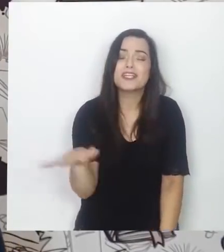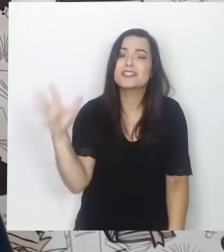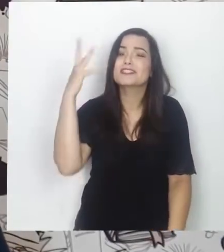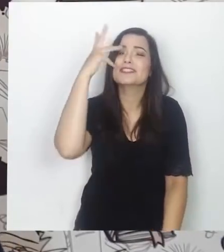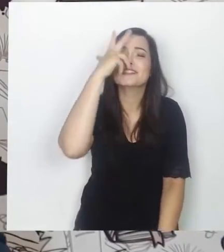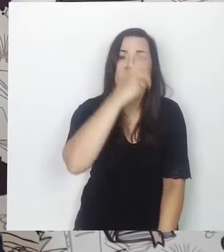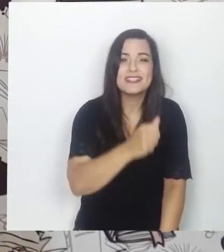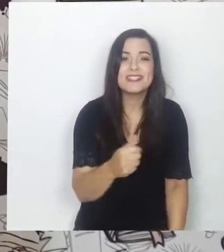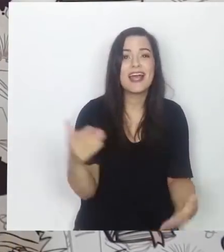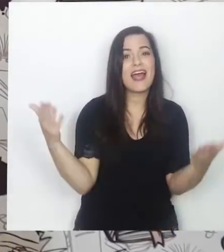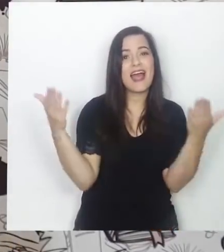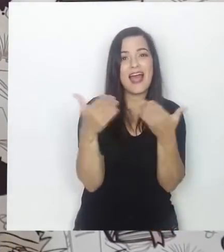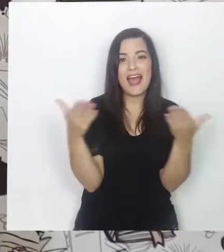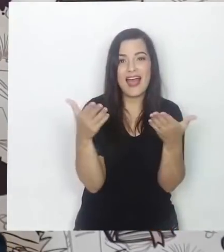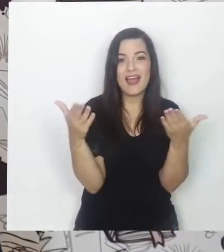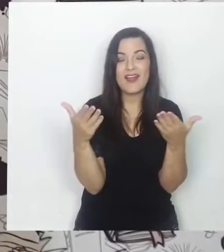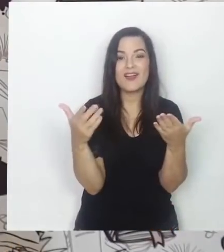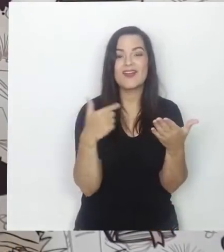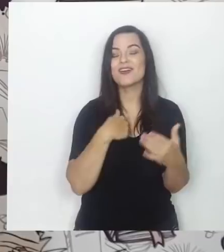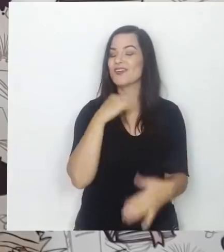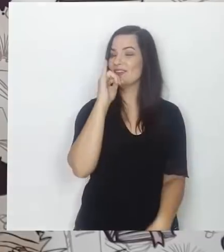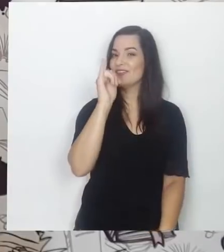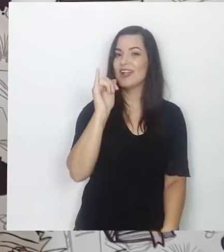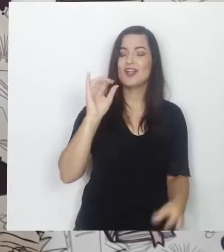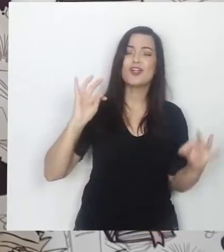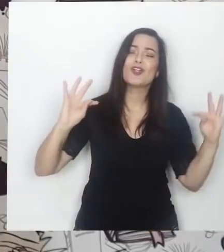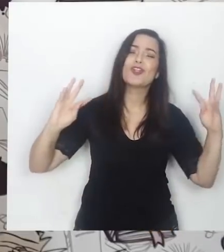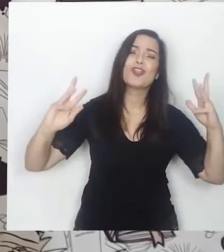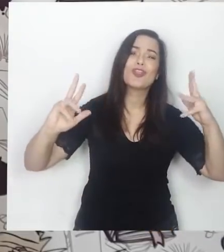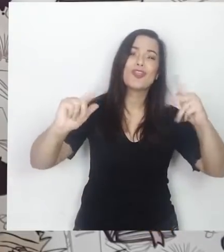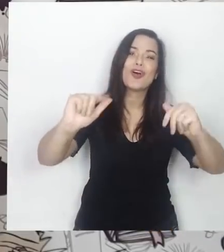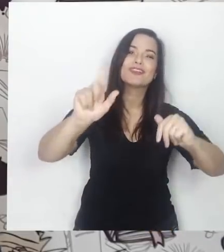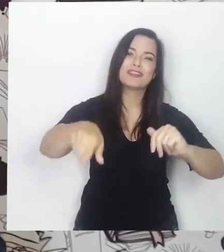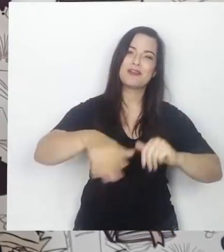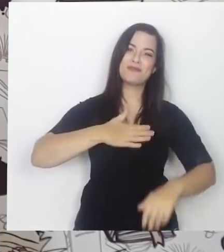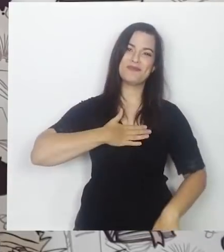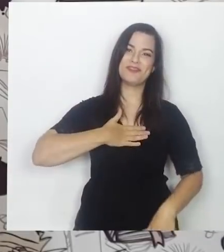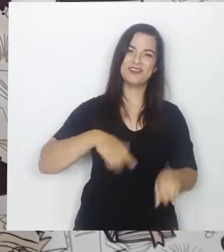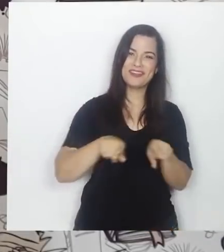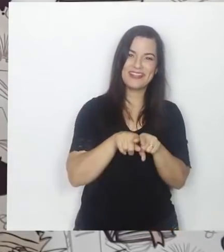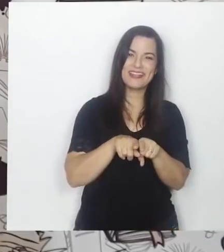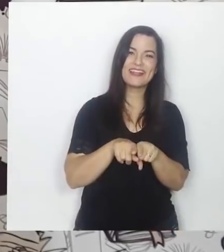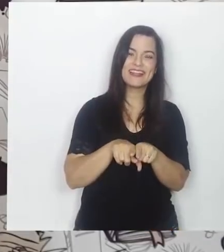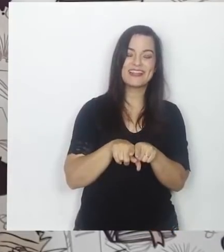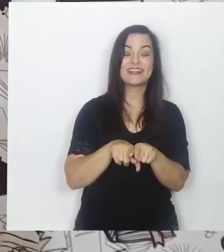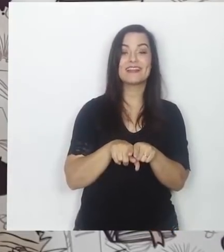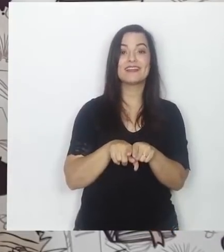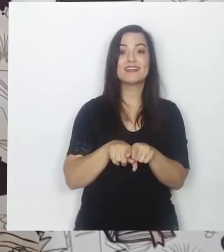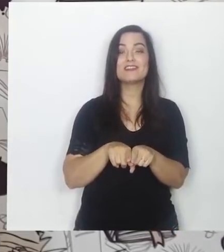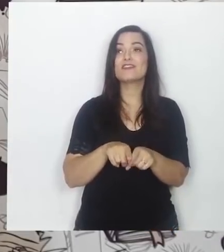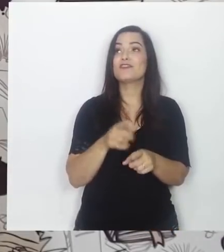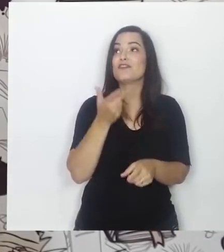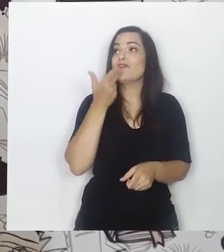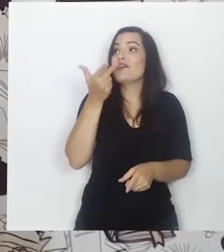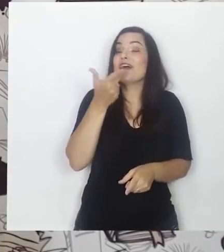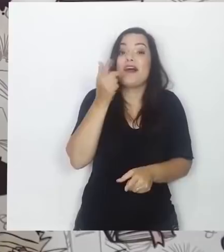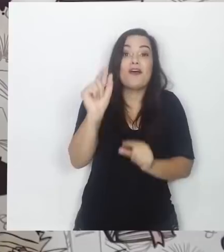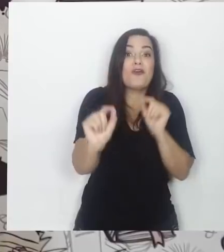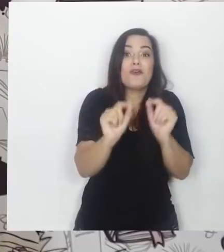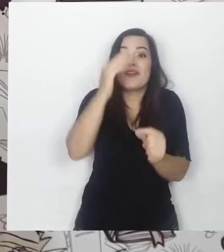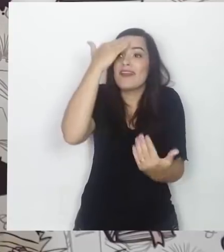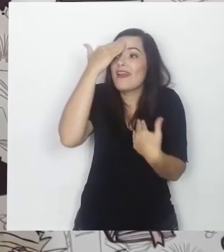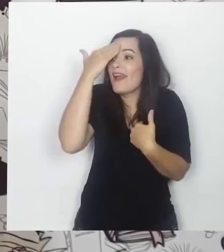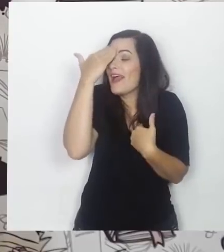considero todos como minhas crianças. Eu não tenho palavras para agradecer o que vocês fizeram na